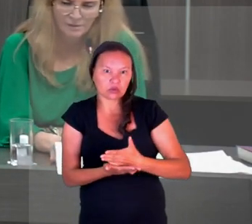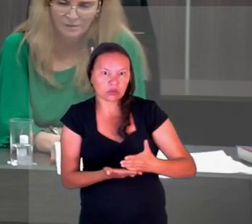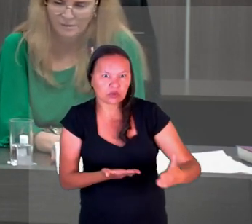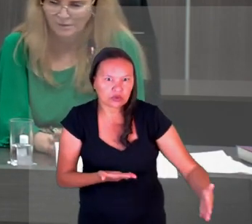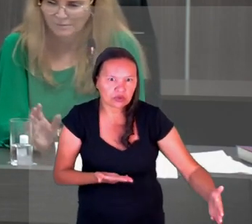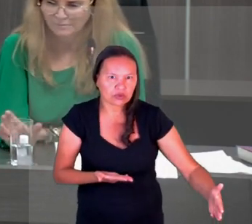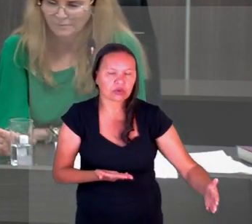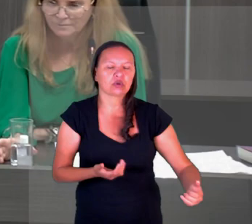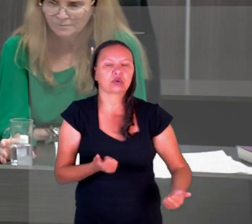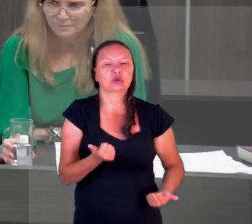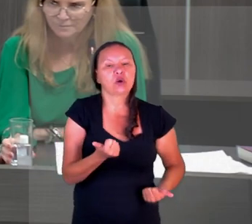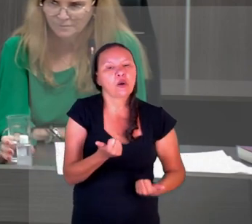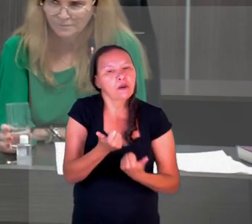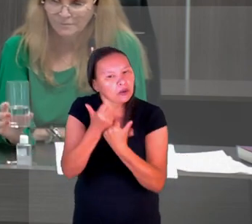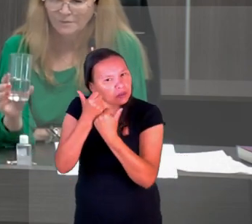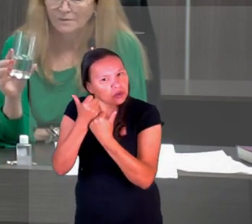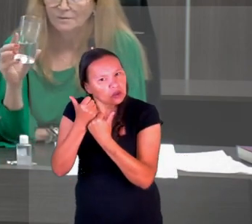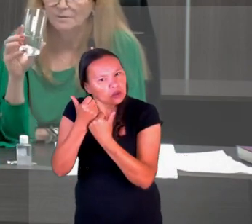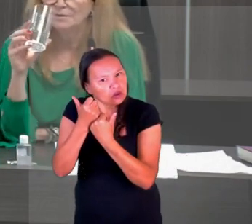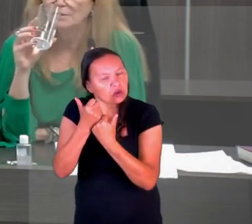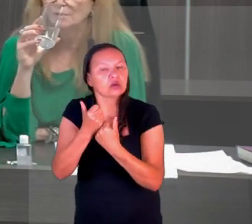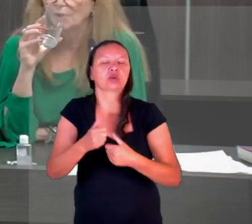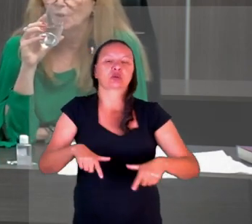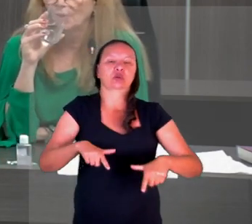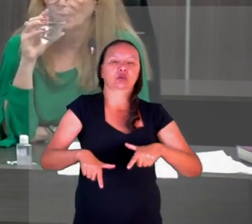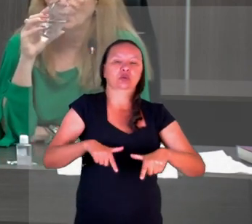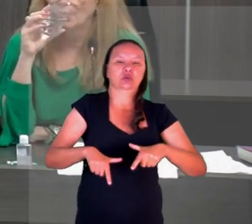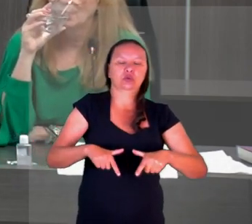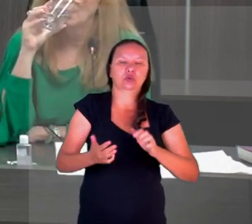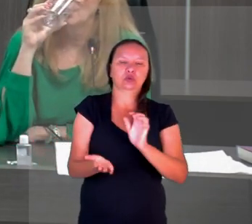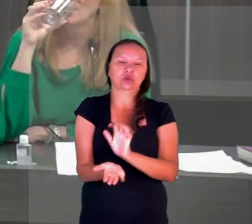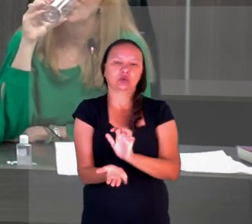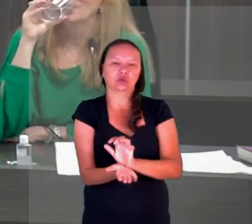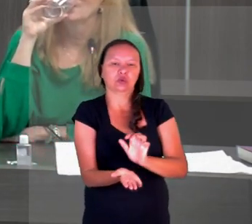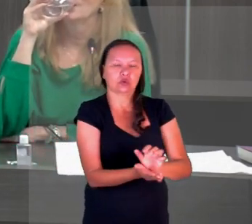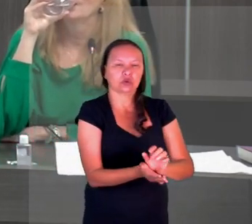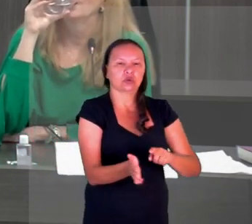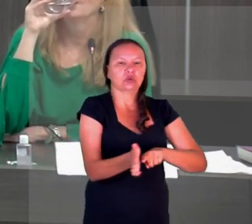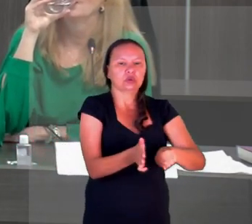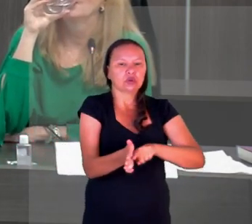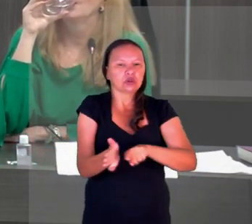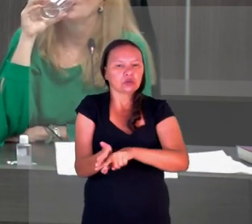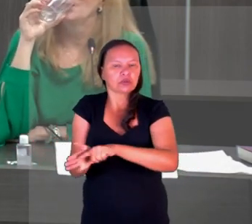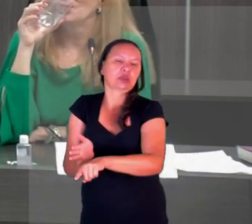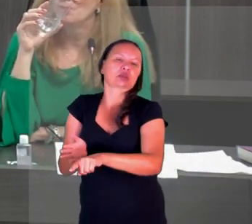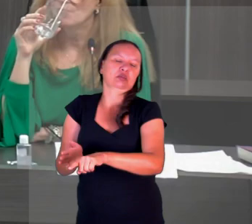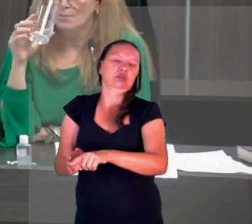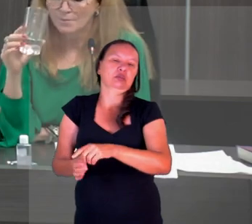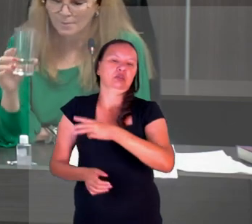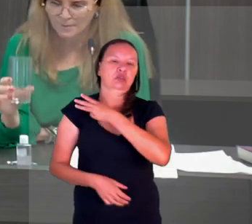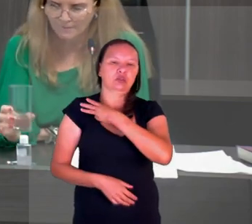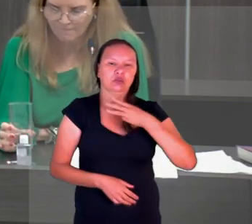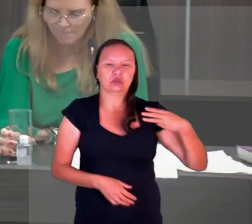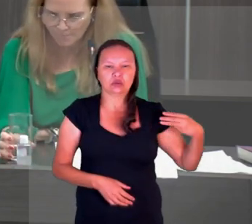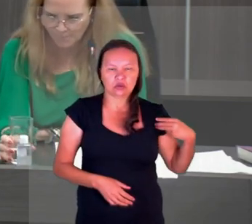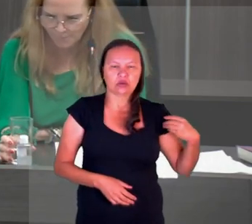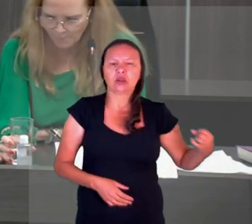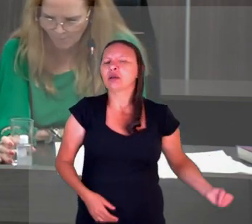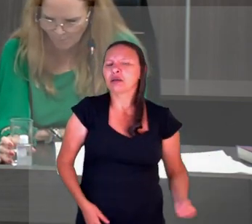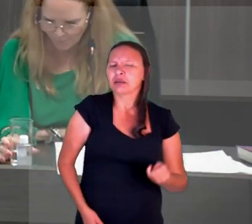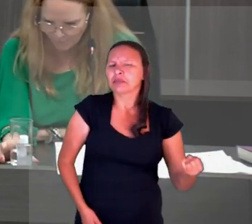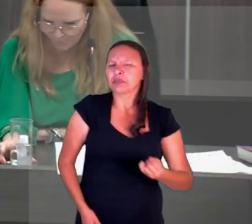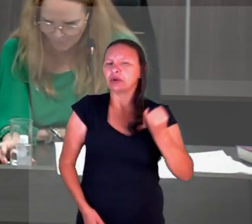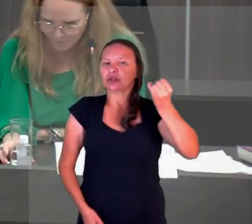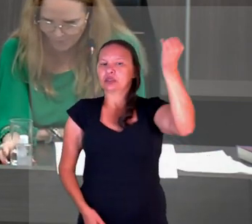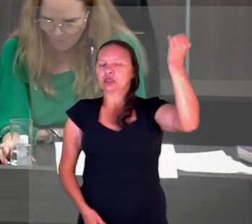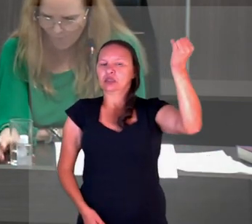buscando o apoio do grupo do trabalho inclusive nas perguntas e nas orientações das correições nacionais então assim é muito importante que a